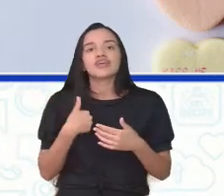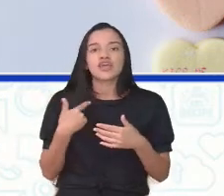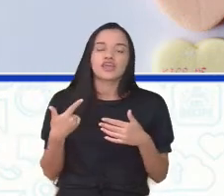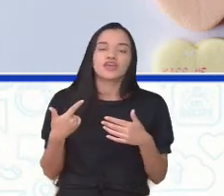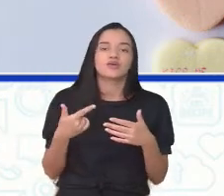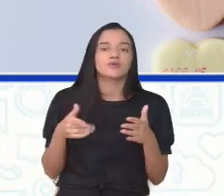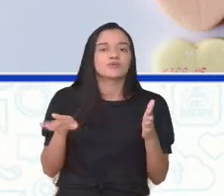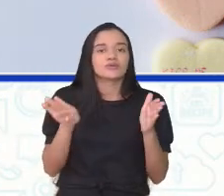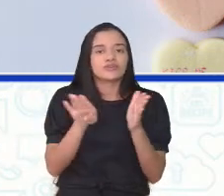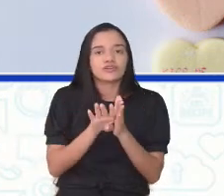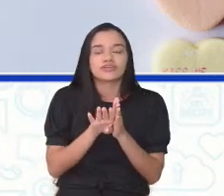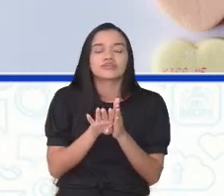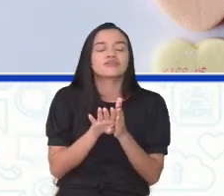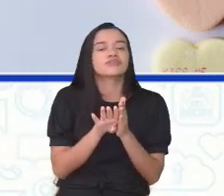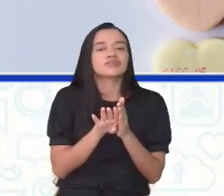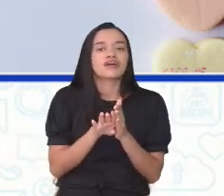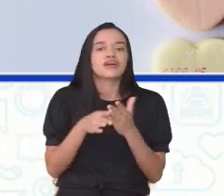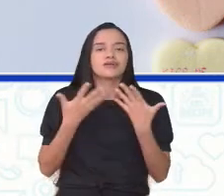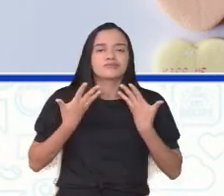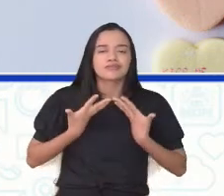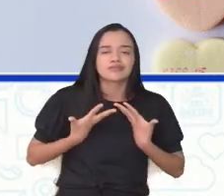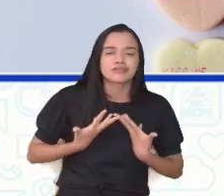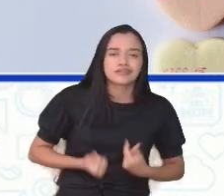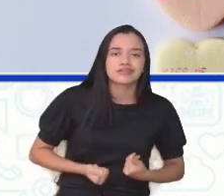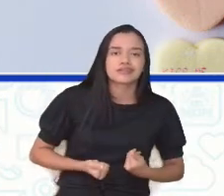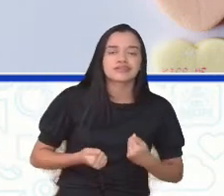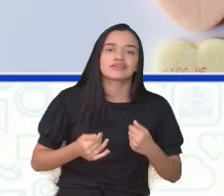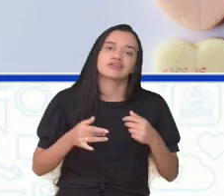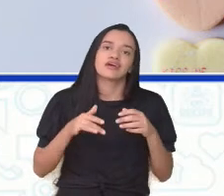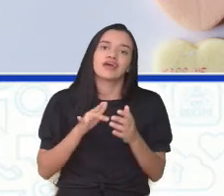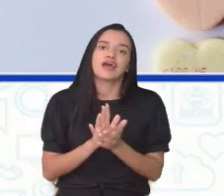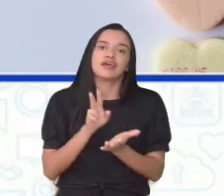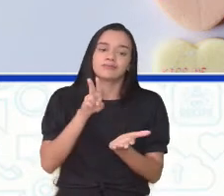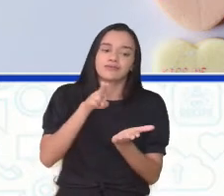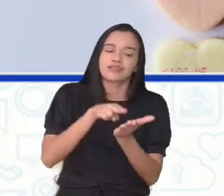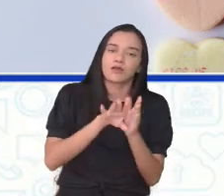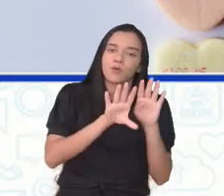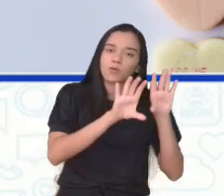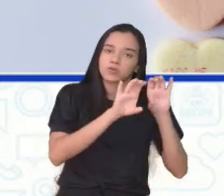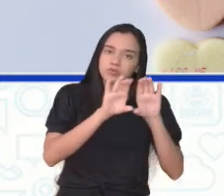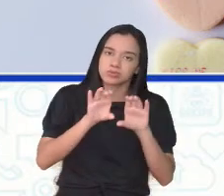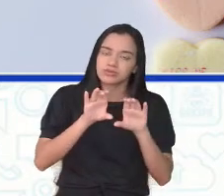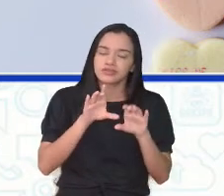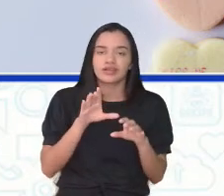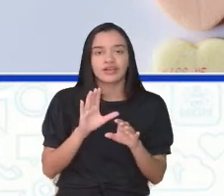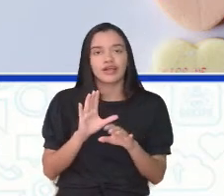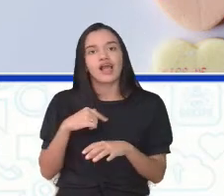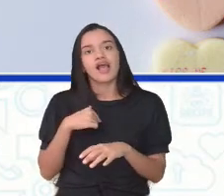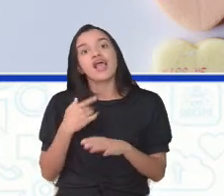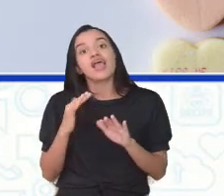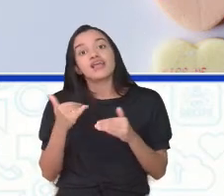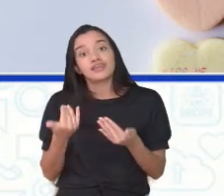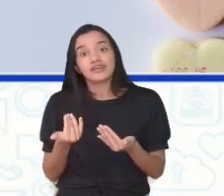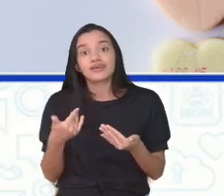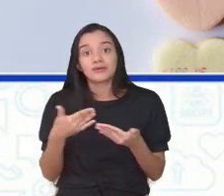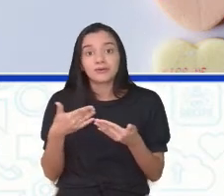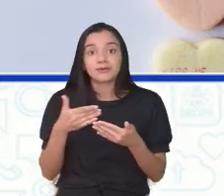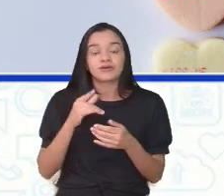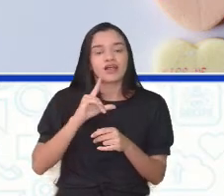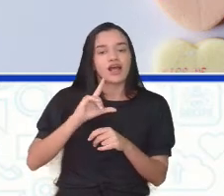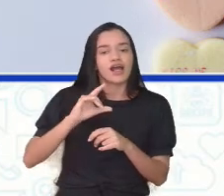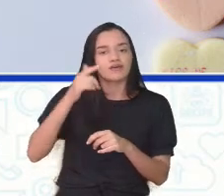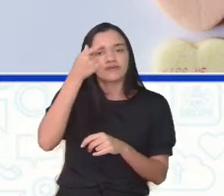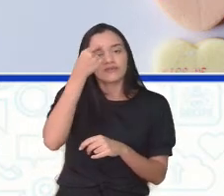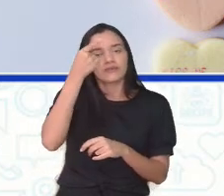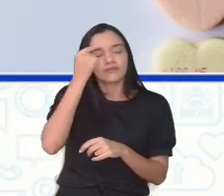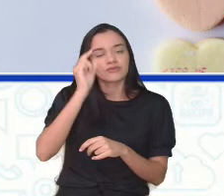e deito-me no sofá. Eu vou para a faculdade depois do almoço, porque eu sei que tenho que cumprir com as minhas obrigações.